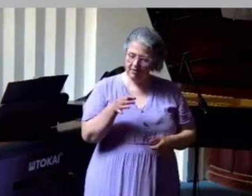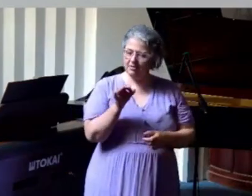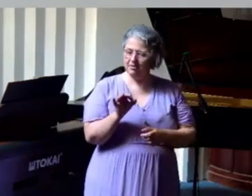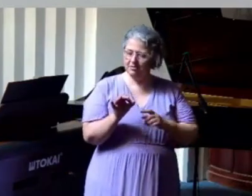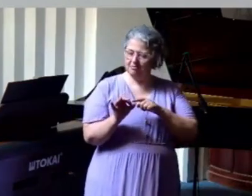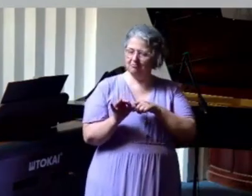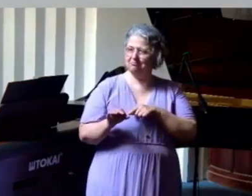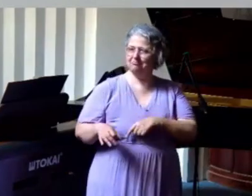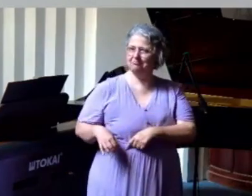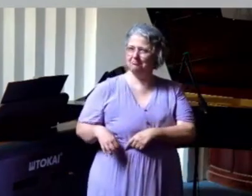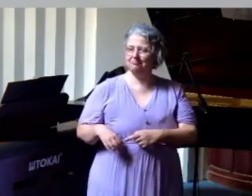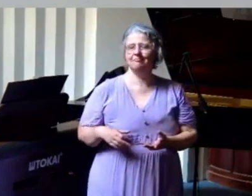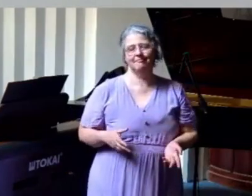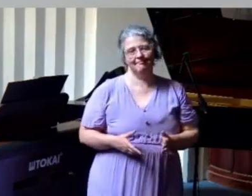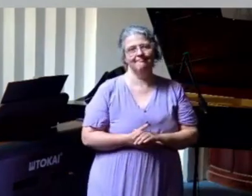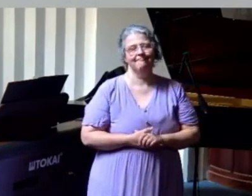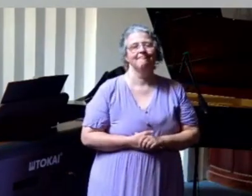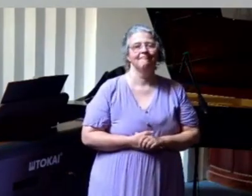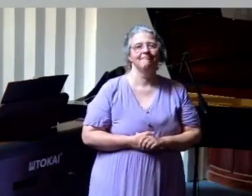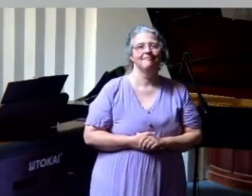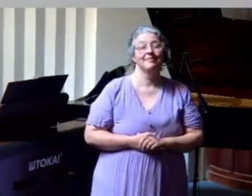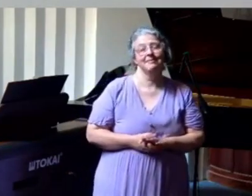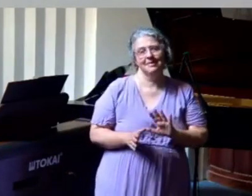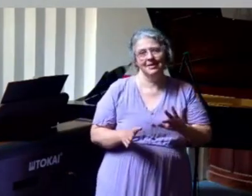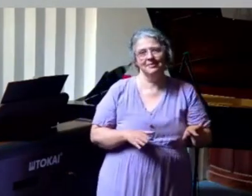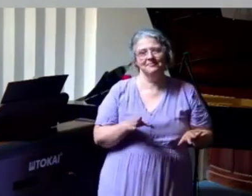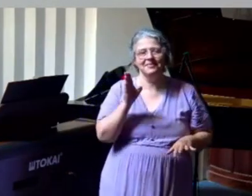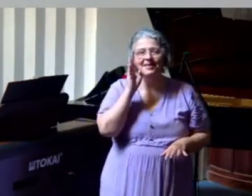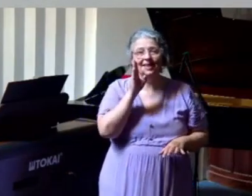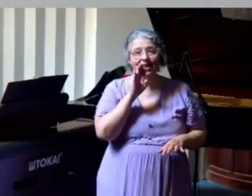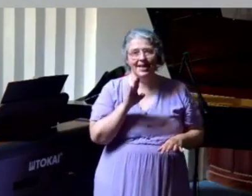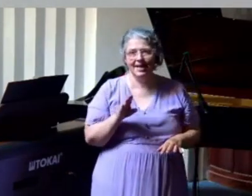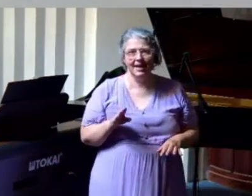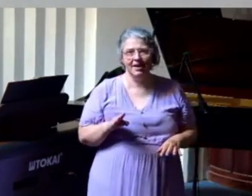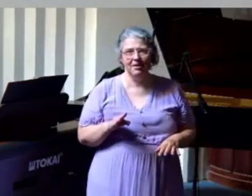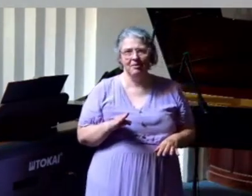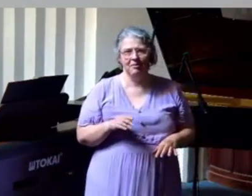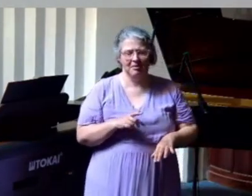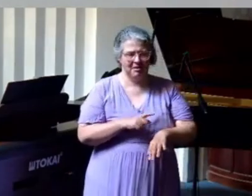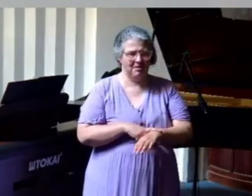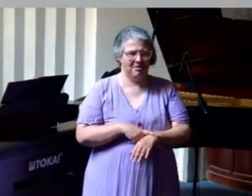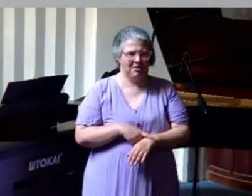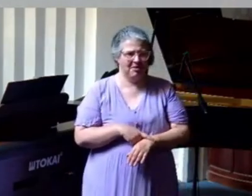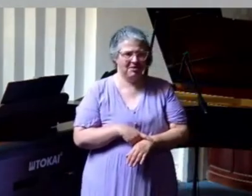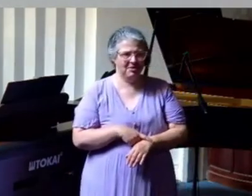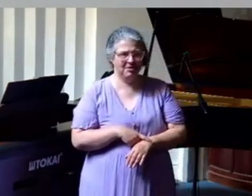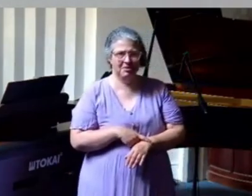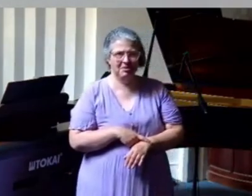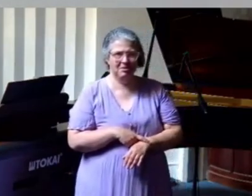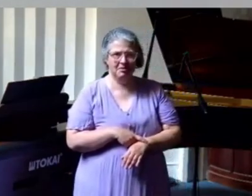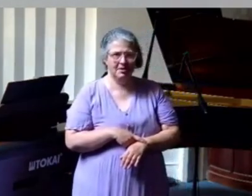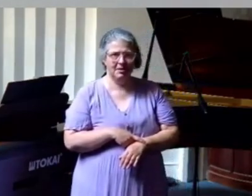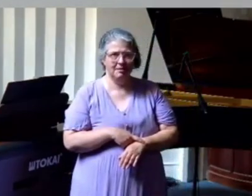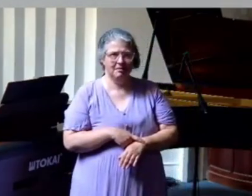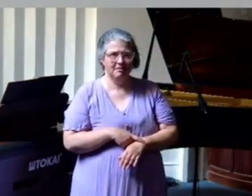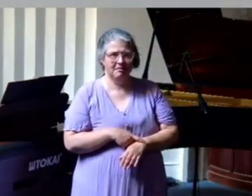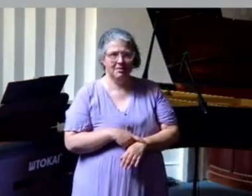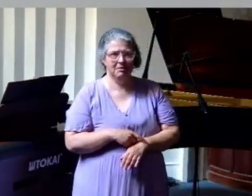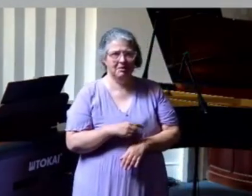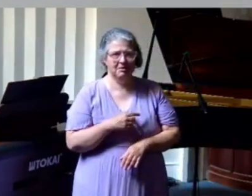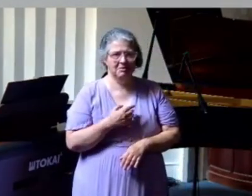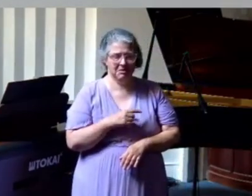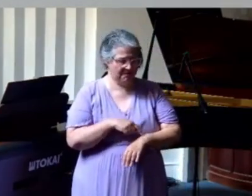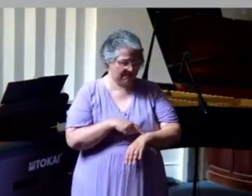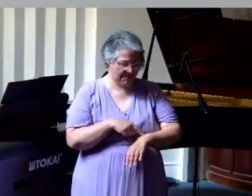nós. Interessante é que o relógio não cansou. Dos anos 60,